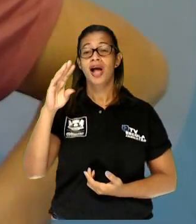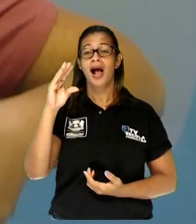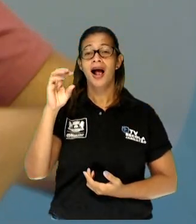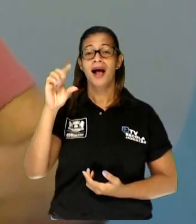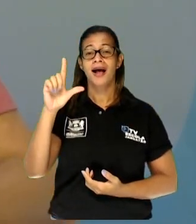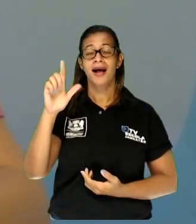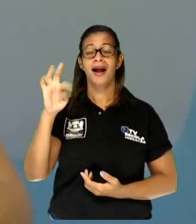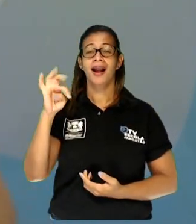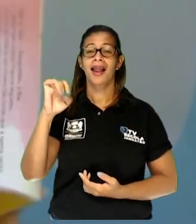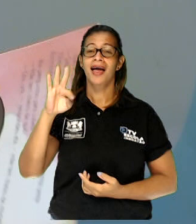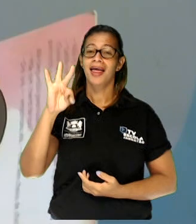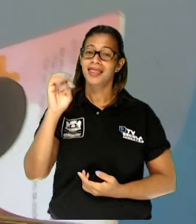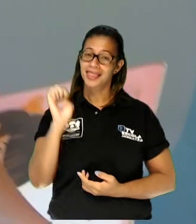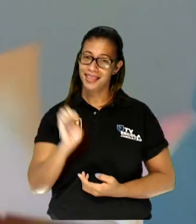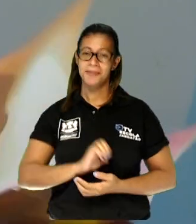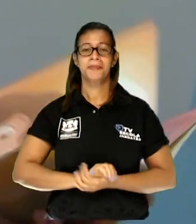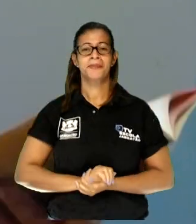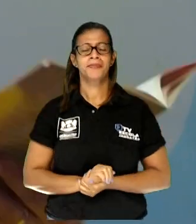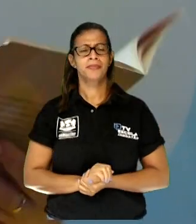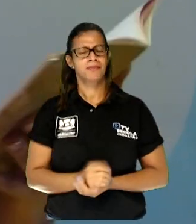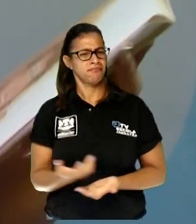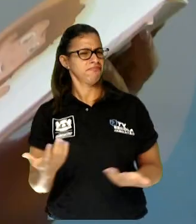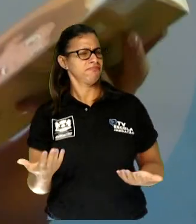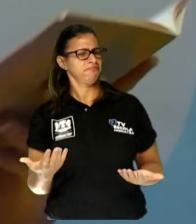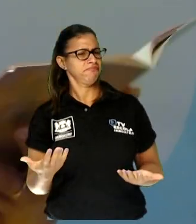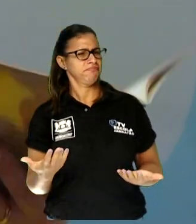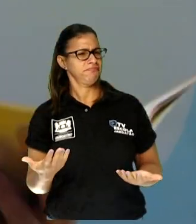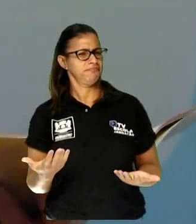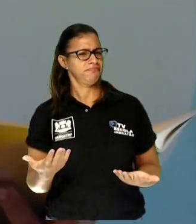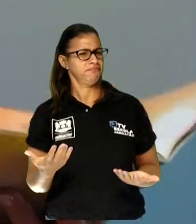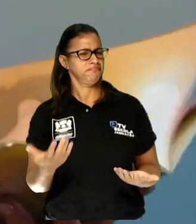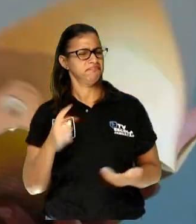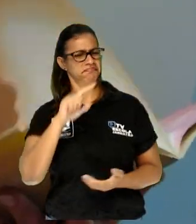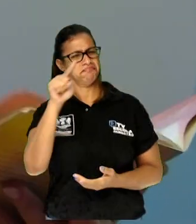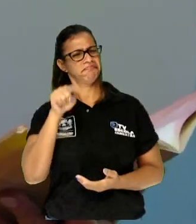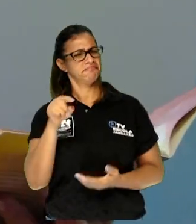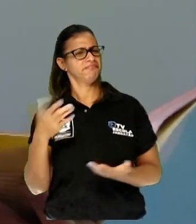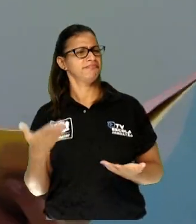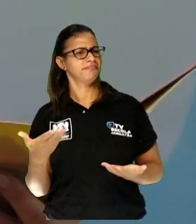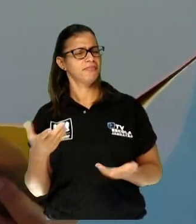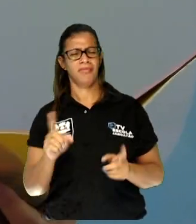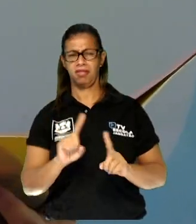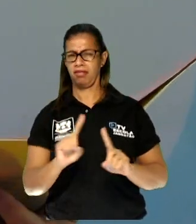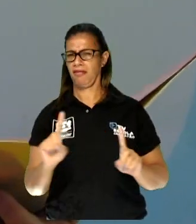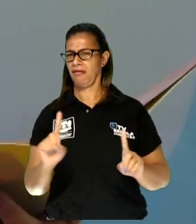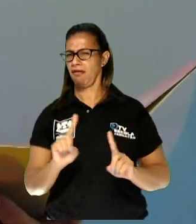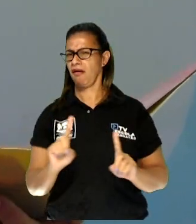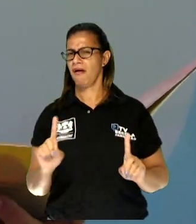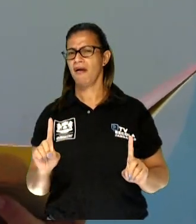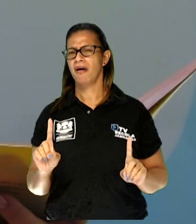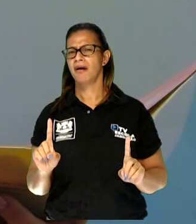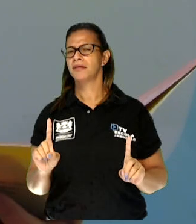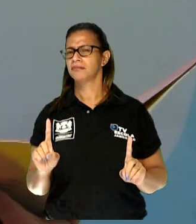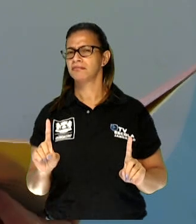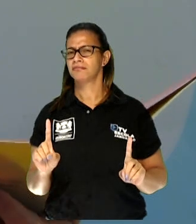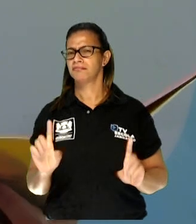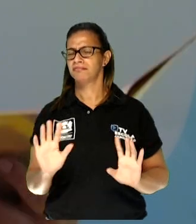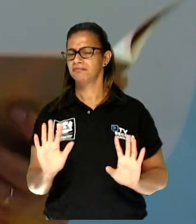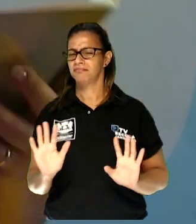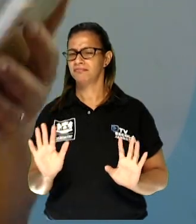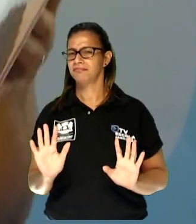Chiclete? A Bia se perguntou. Mas será que é mesmo? Não, não. Chiclete? Não,